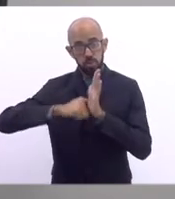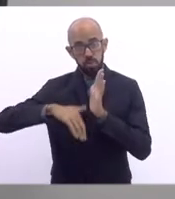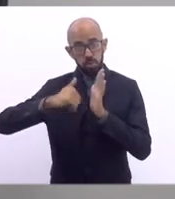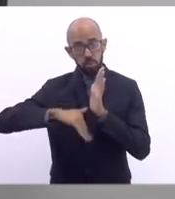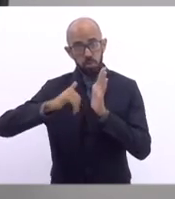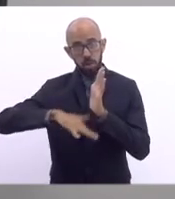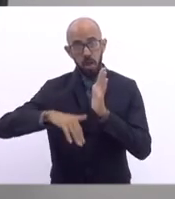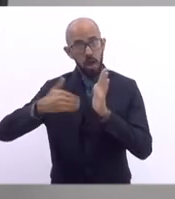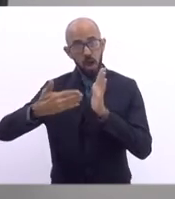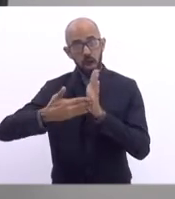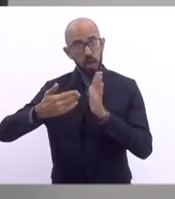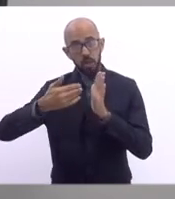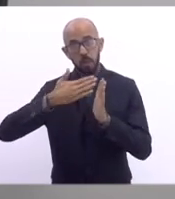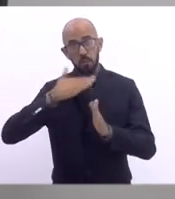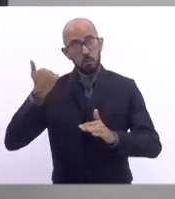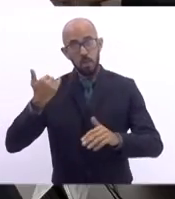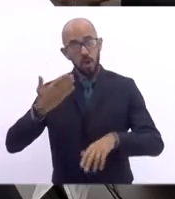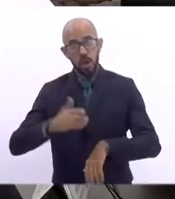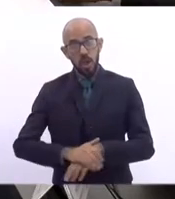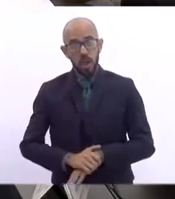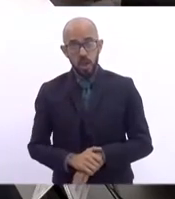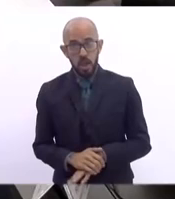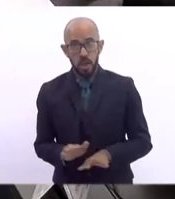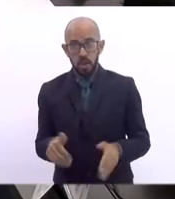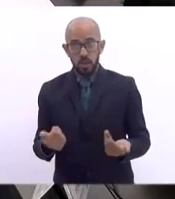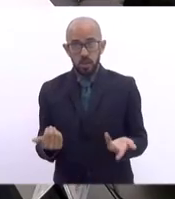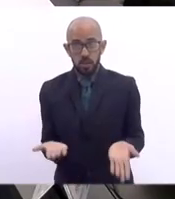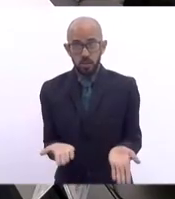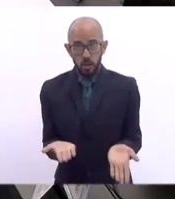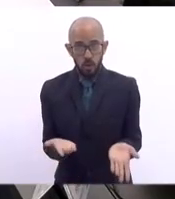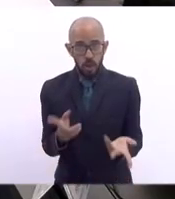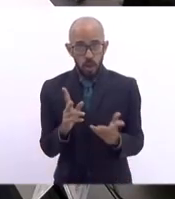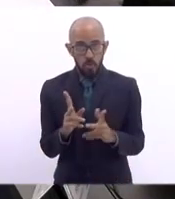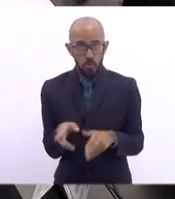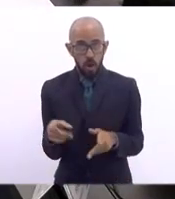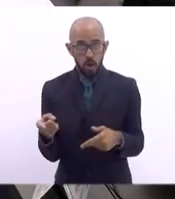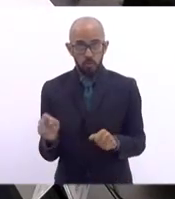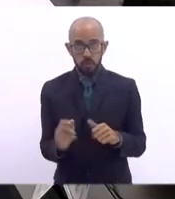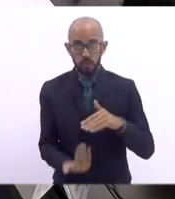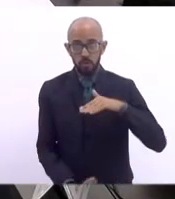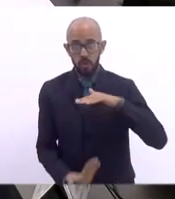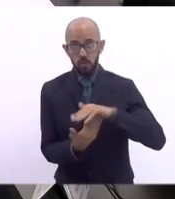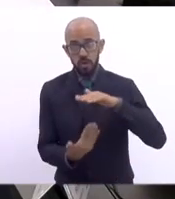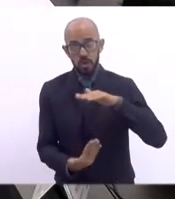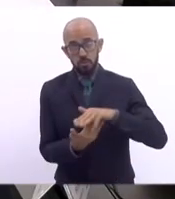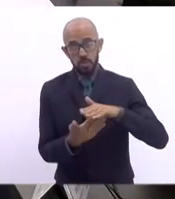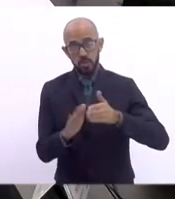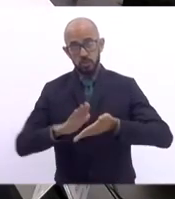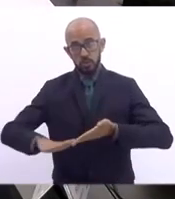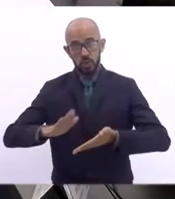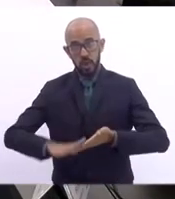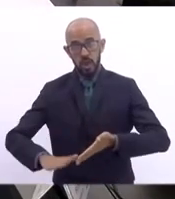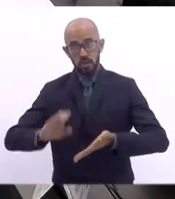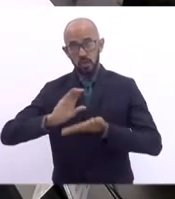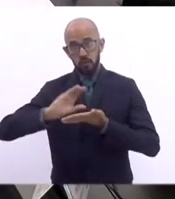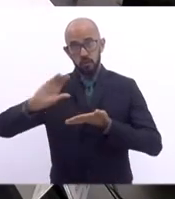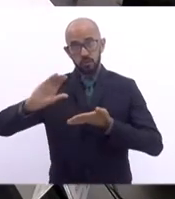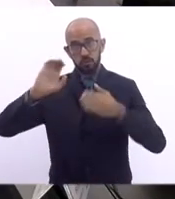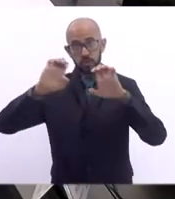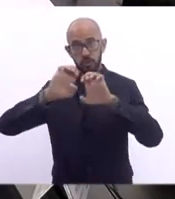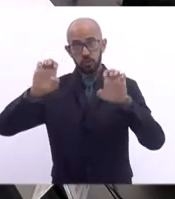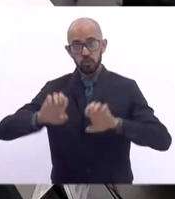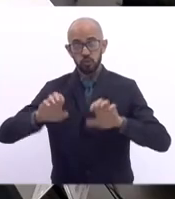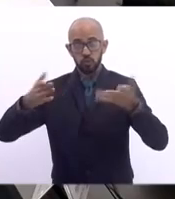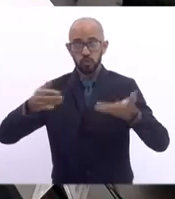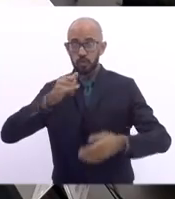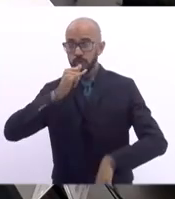é a mesma coisa e você botar colocar no teto de gastos e investimento dentro de estrutura